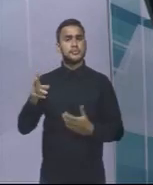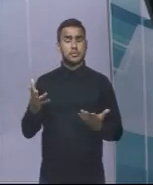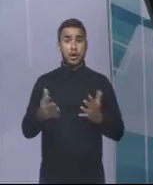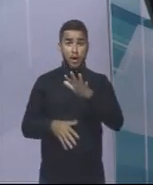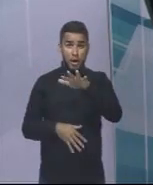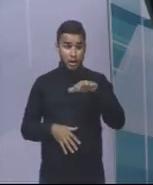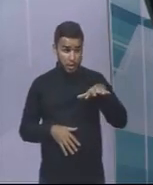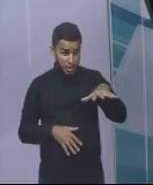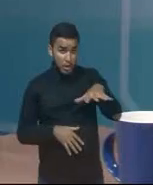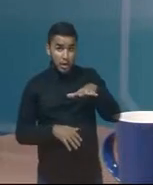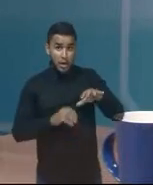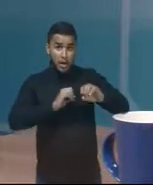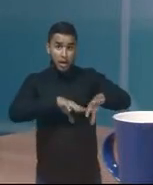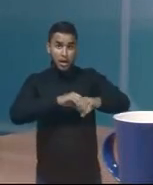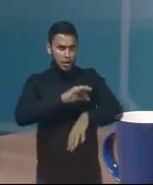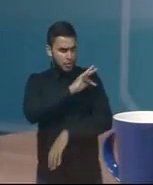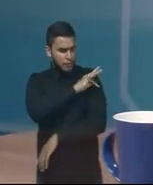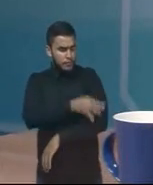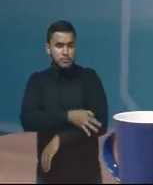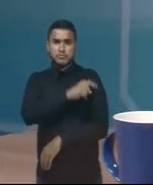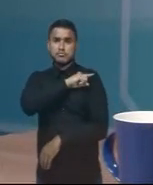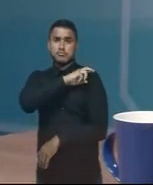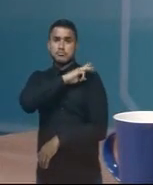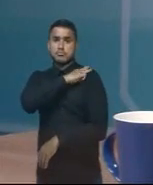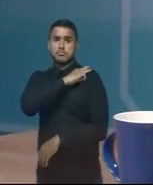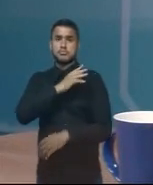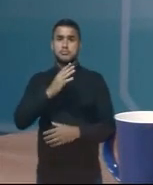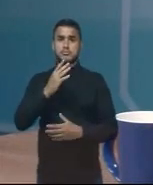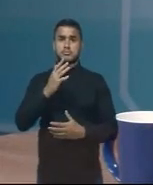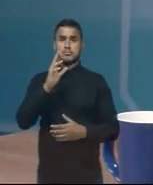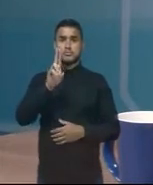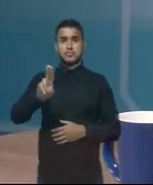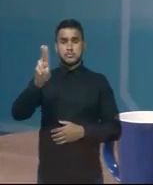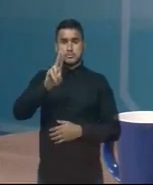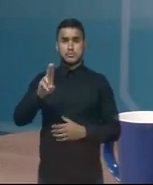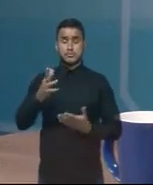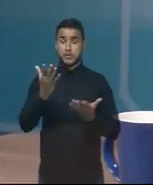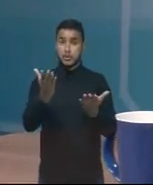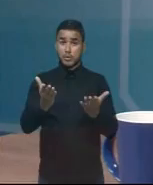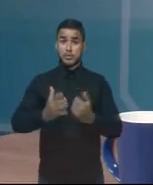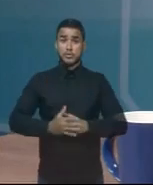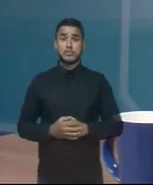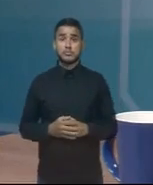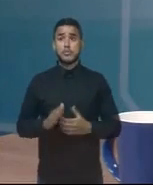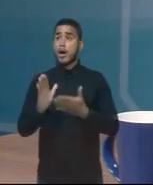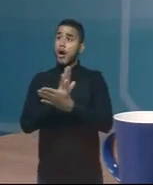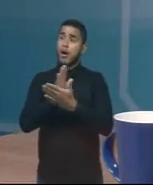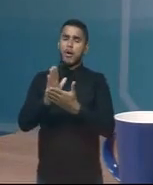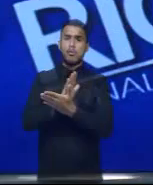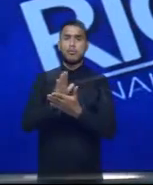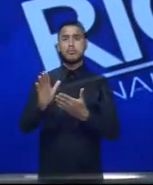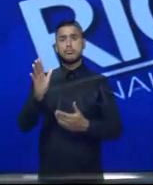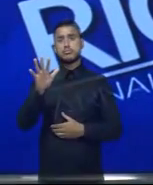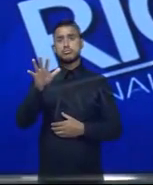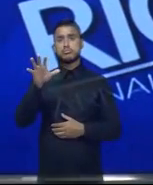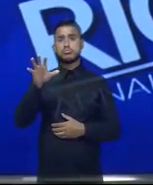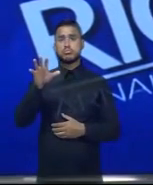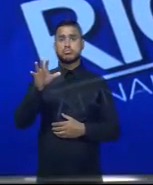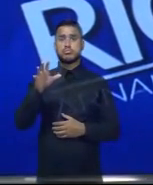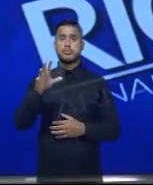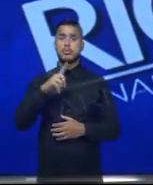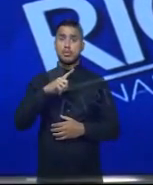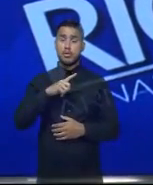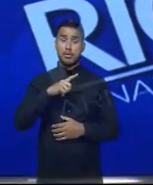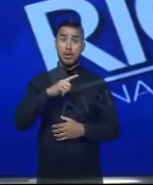ensino fundamental, médio e universitário, talvez com a exceção de algumas instituições de